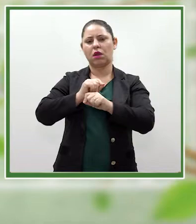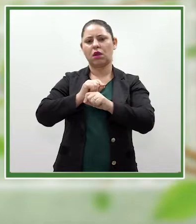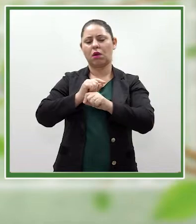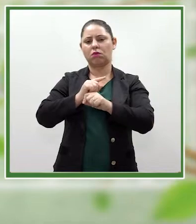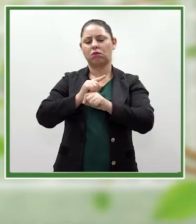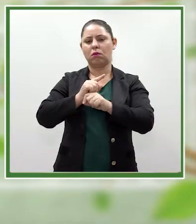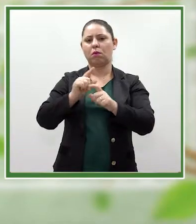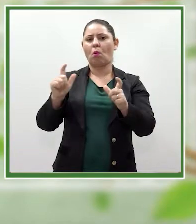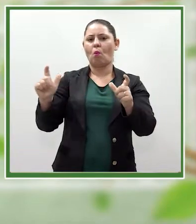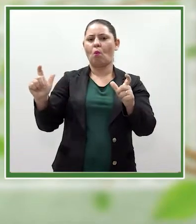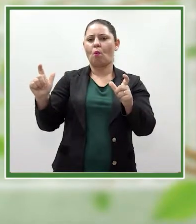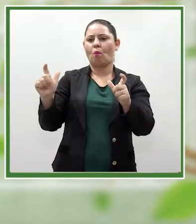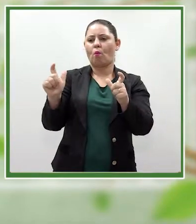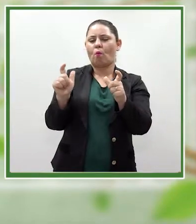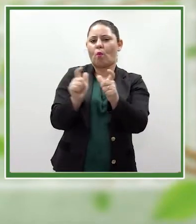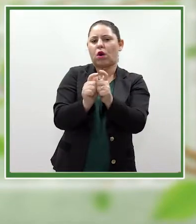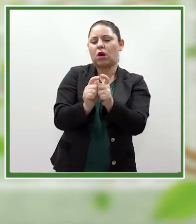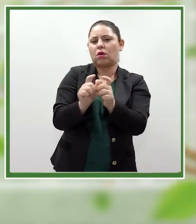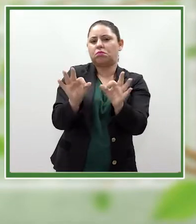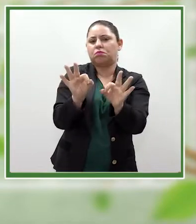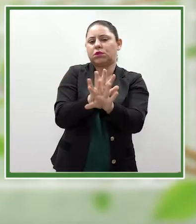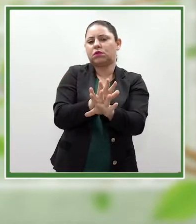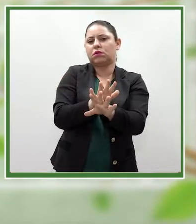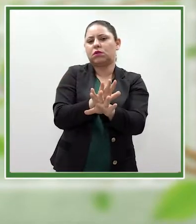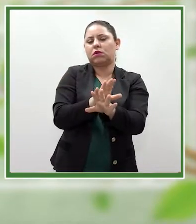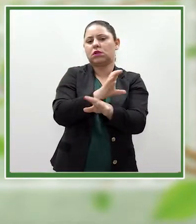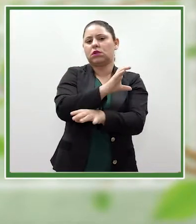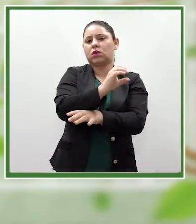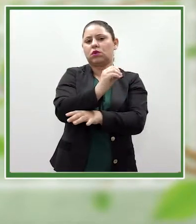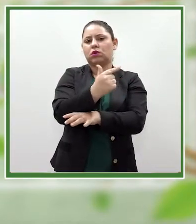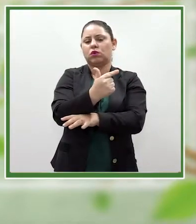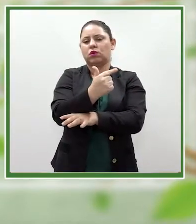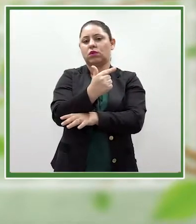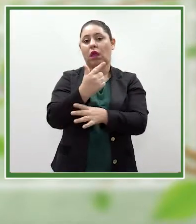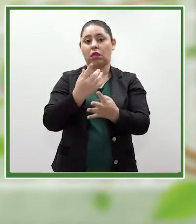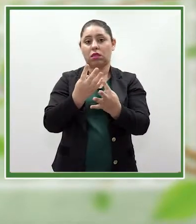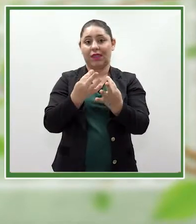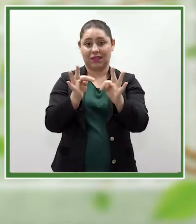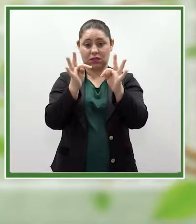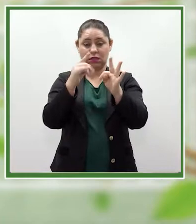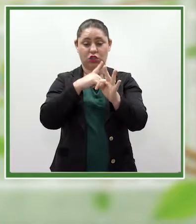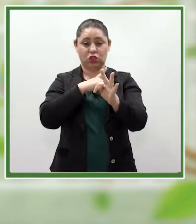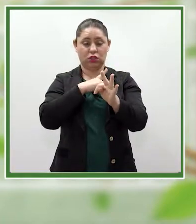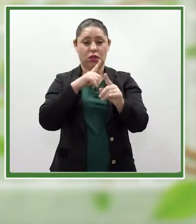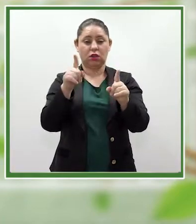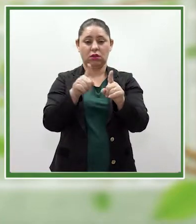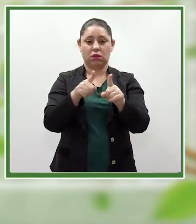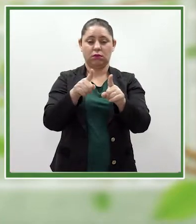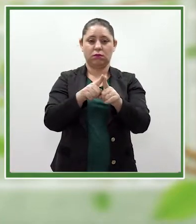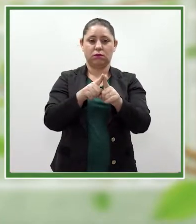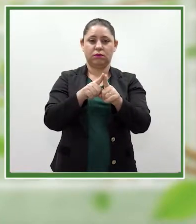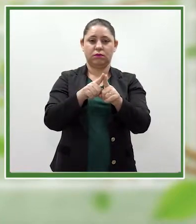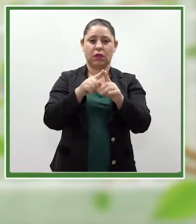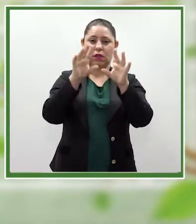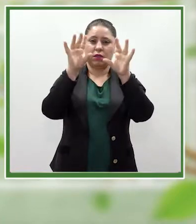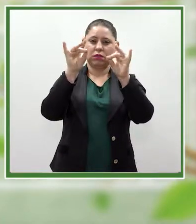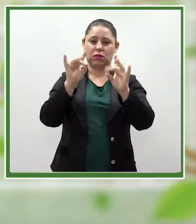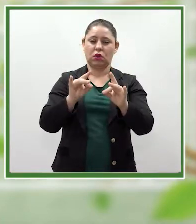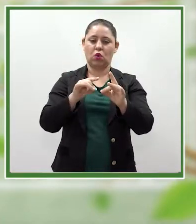mais eficientes e com potencial de redução ou de mitigação de gases de efeito estufa. Dentre essas